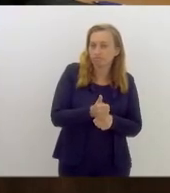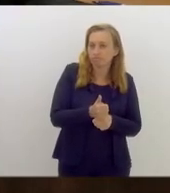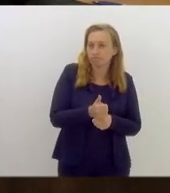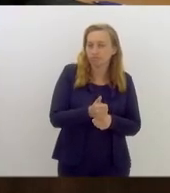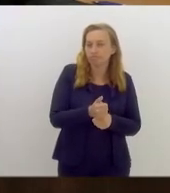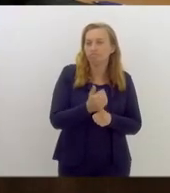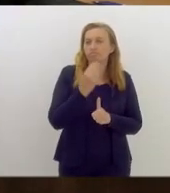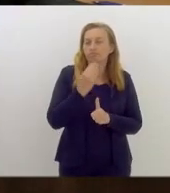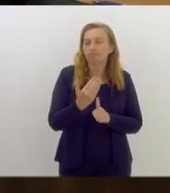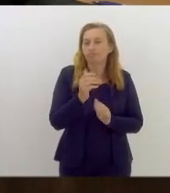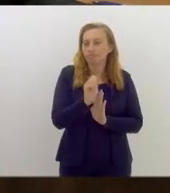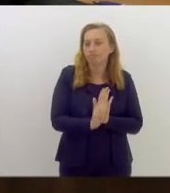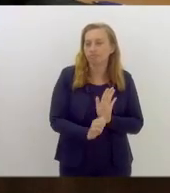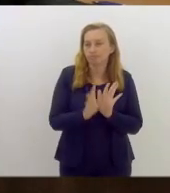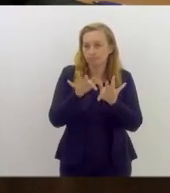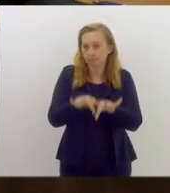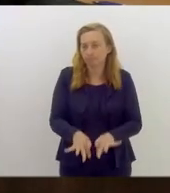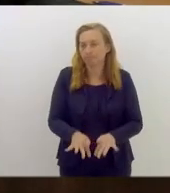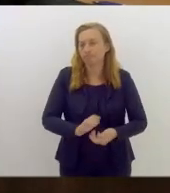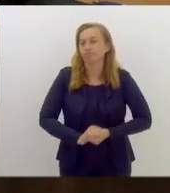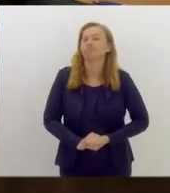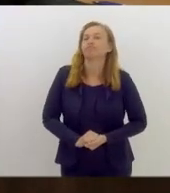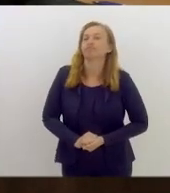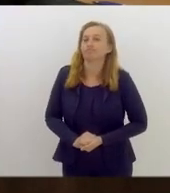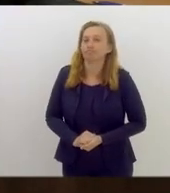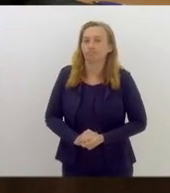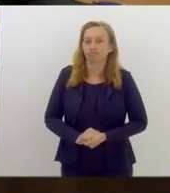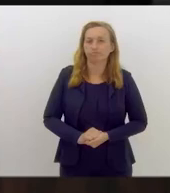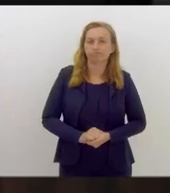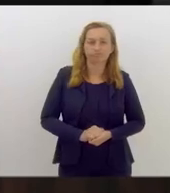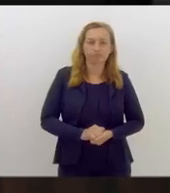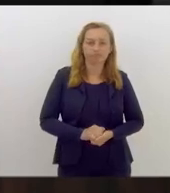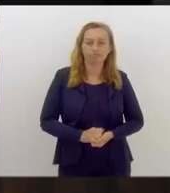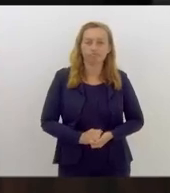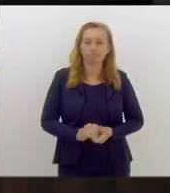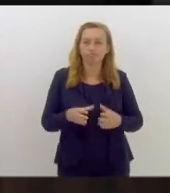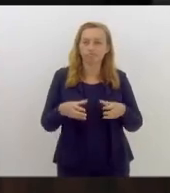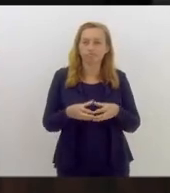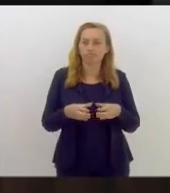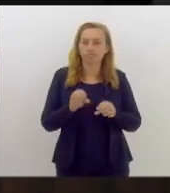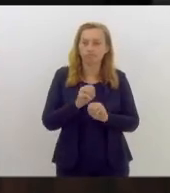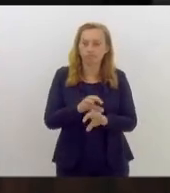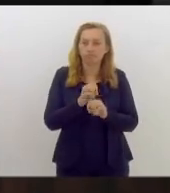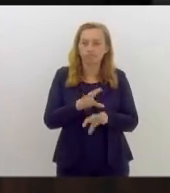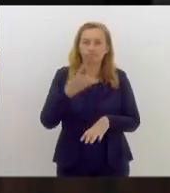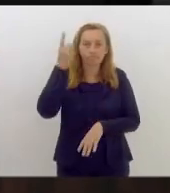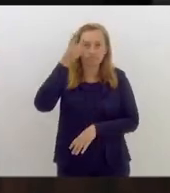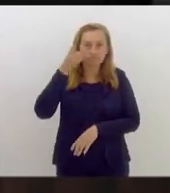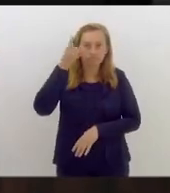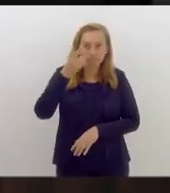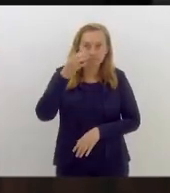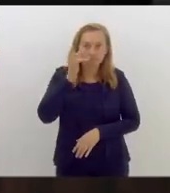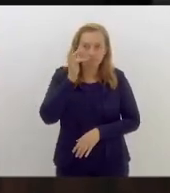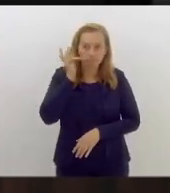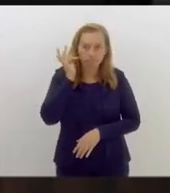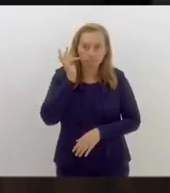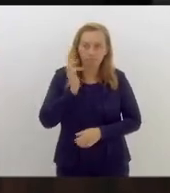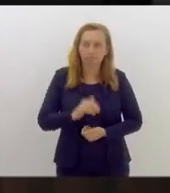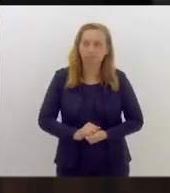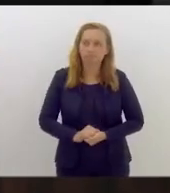e solicitando forma final de redação. Pela Comissão de Educação, deputado Flávio Serafim.